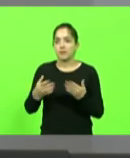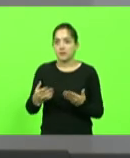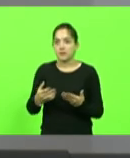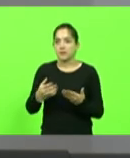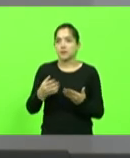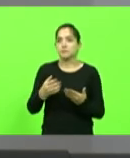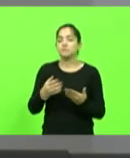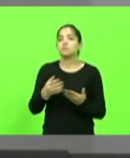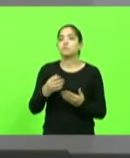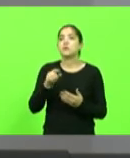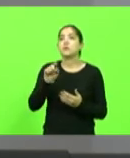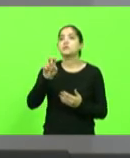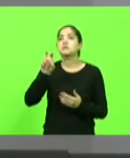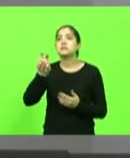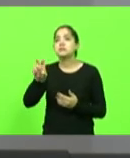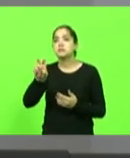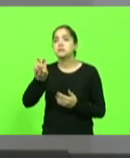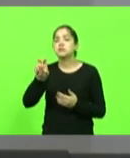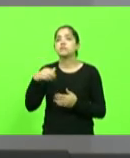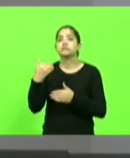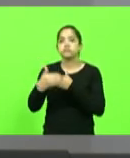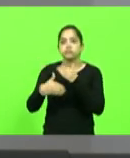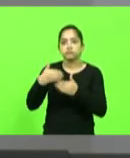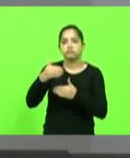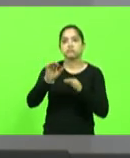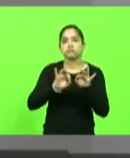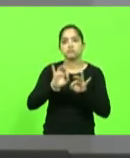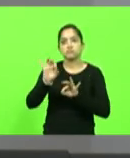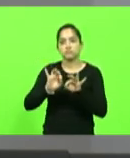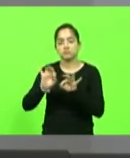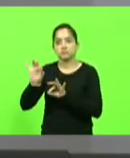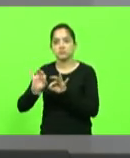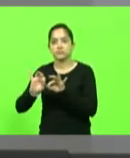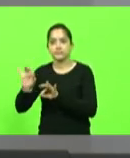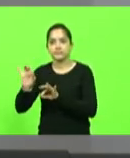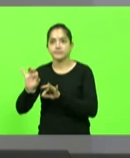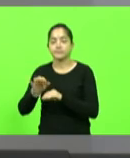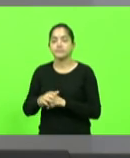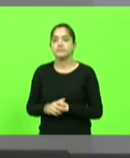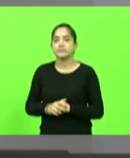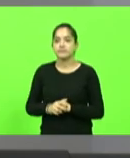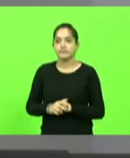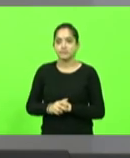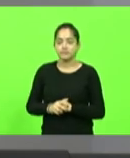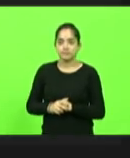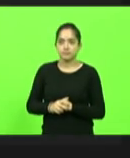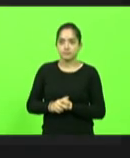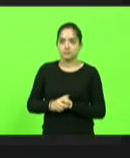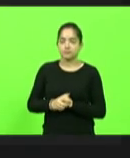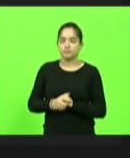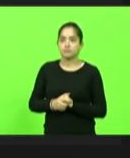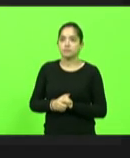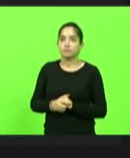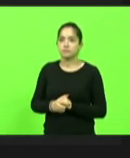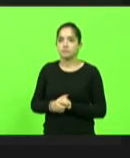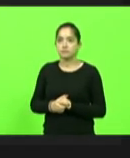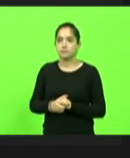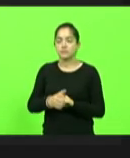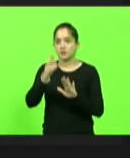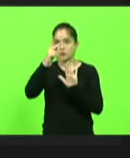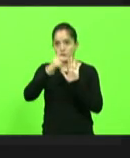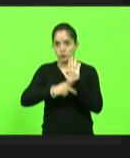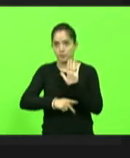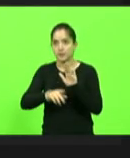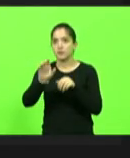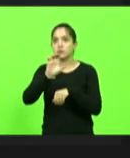5, avançar na construção, só um pouquinho aqui, do plano estadual